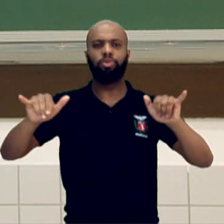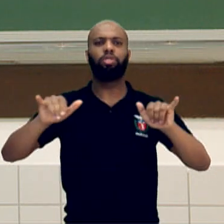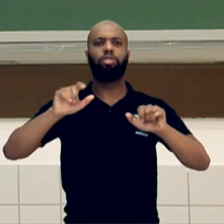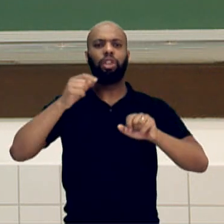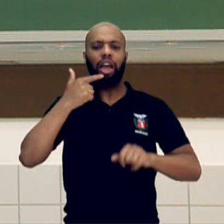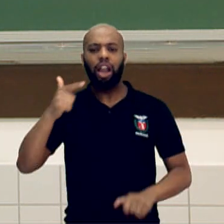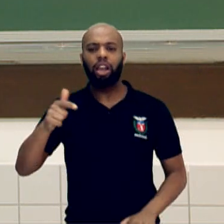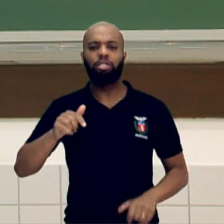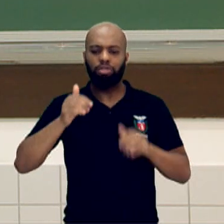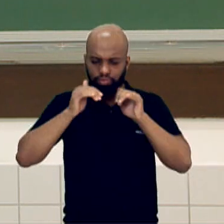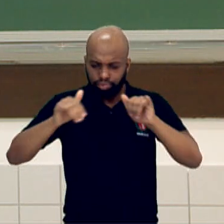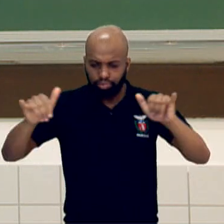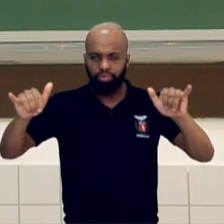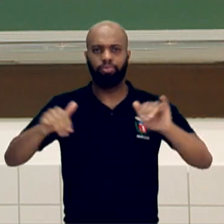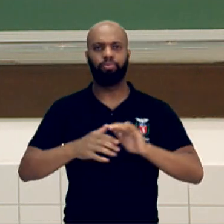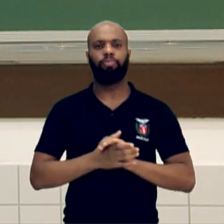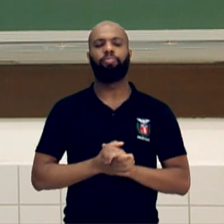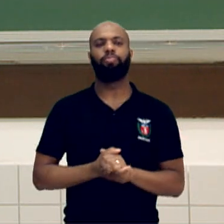ok?